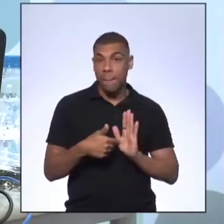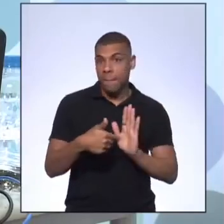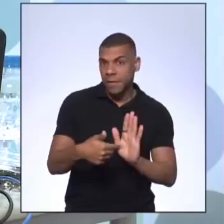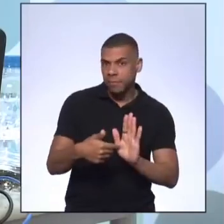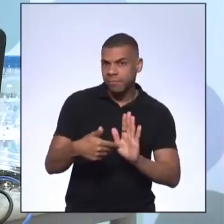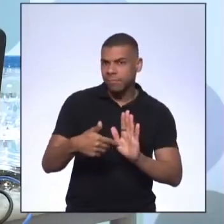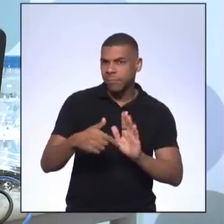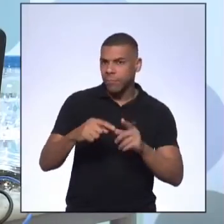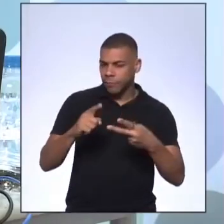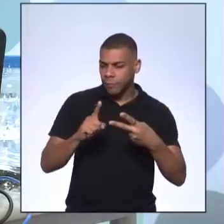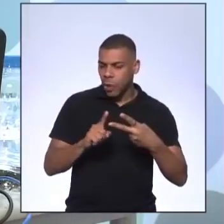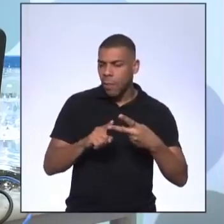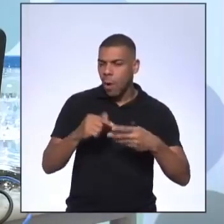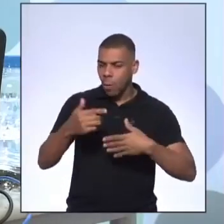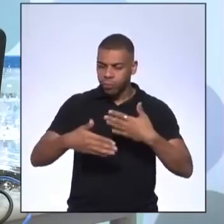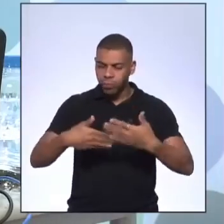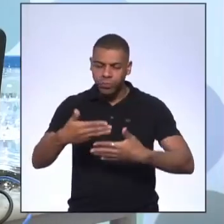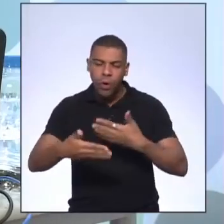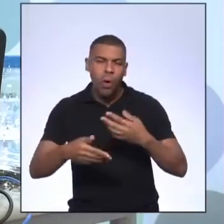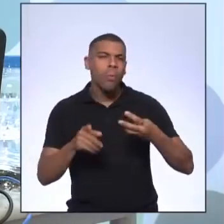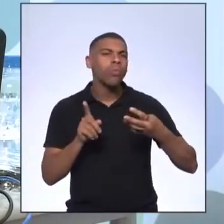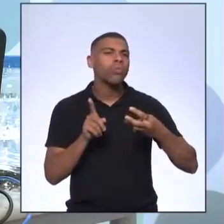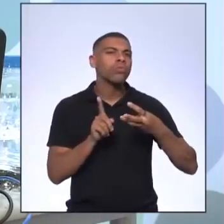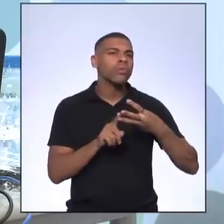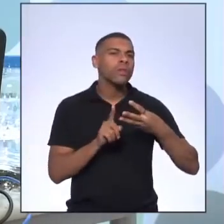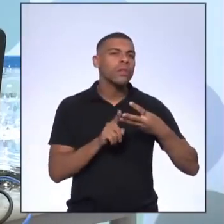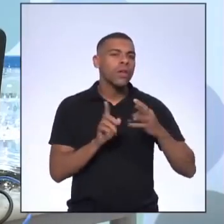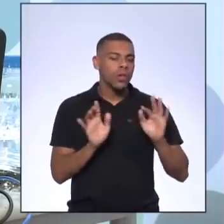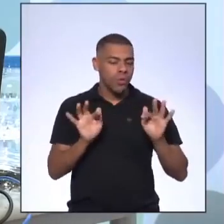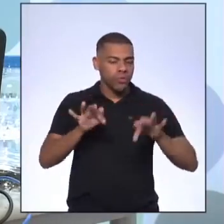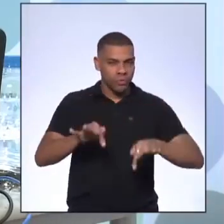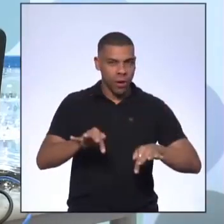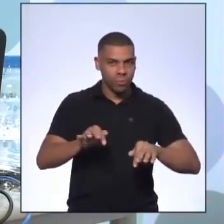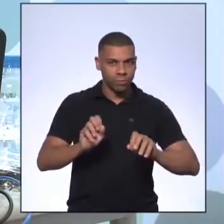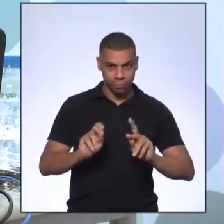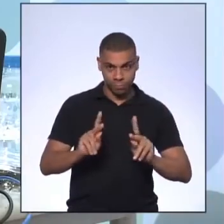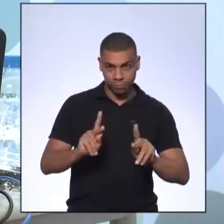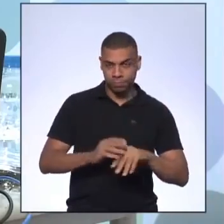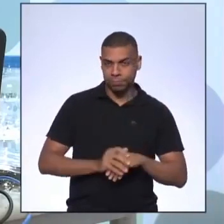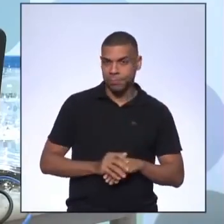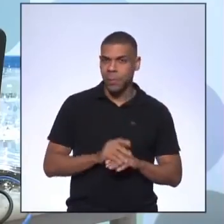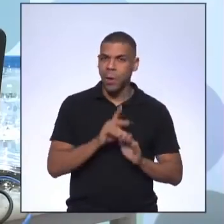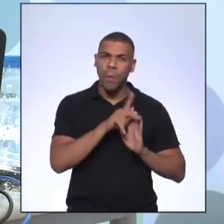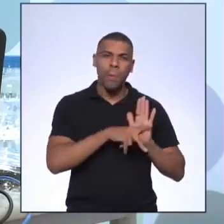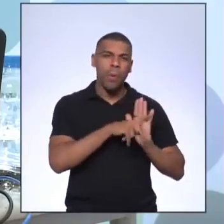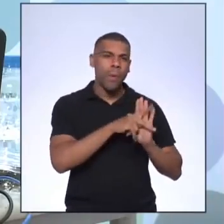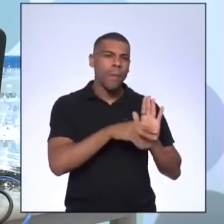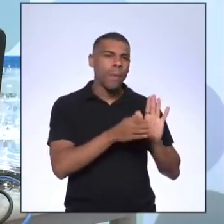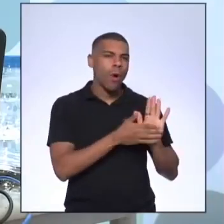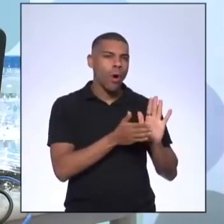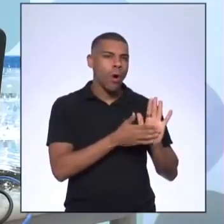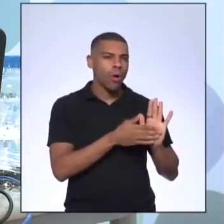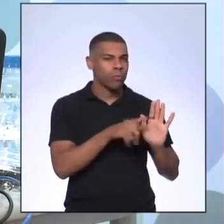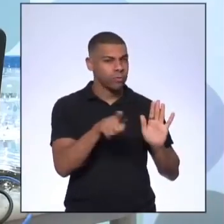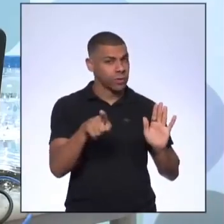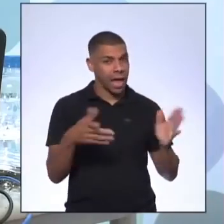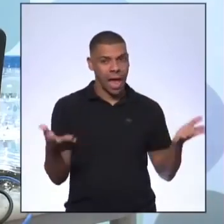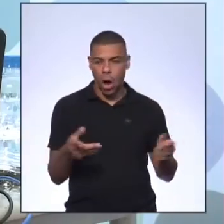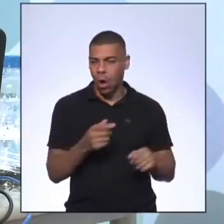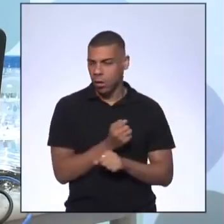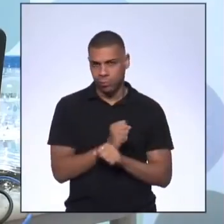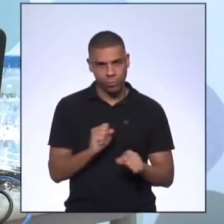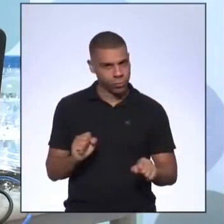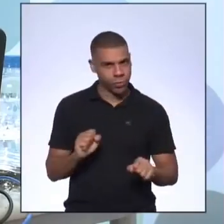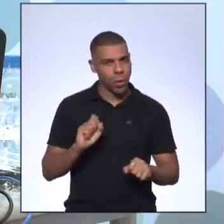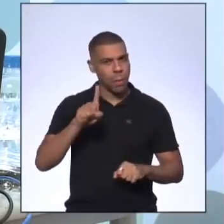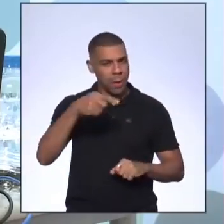eu desenvolvo e depois eu concluo. Eu já vou deixar para vocês aí uma proposta que vocês não vão conseguir fazer agora. Isso aí